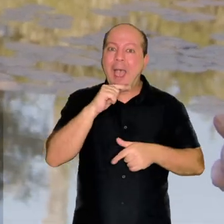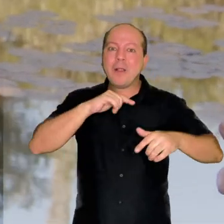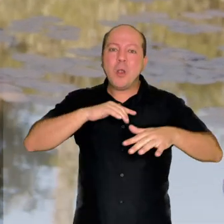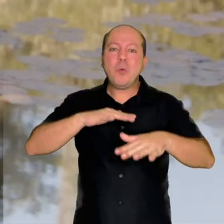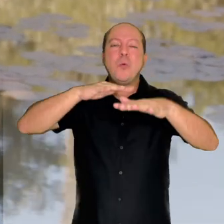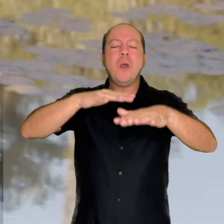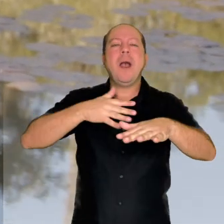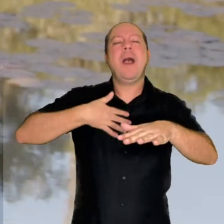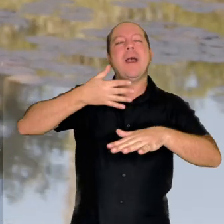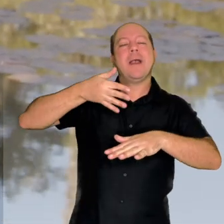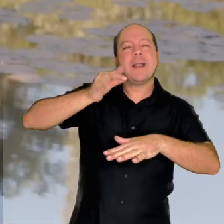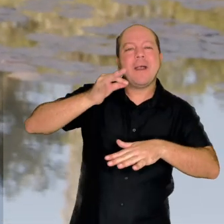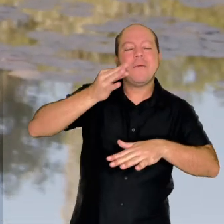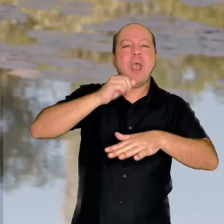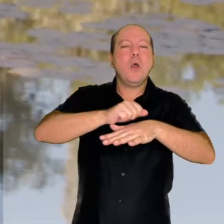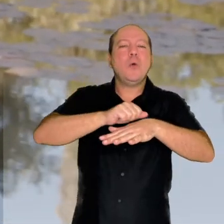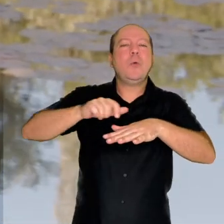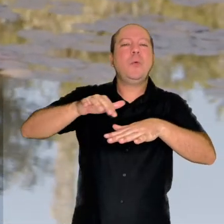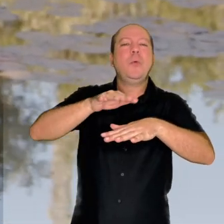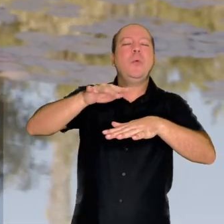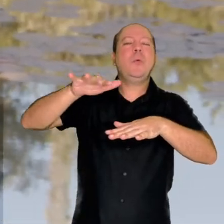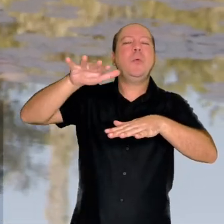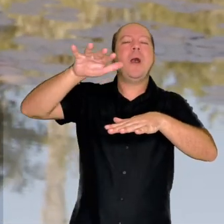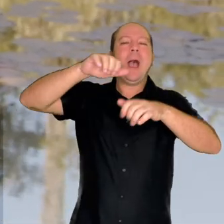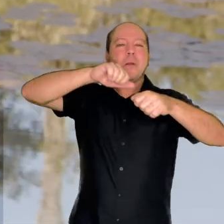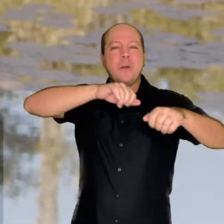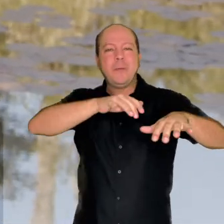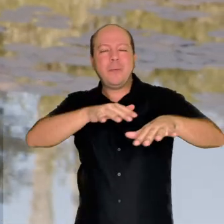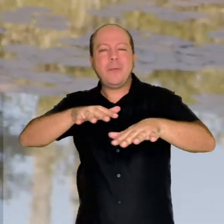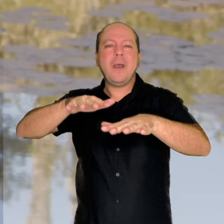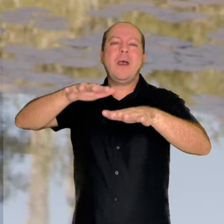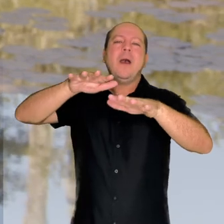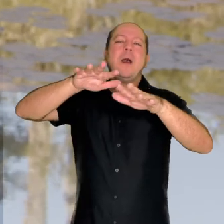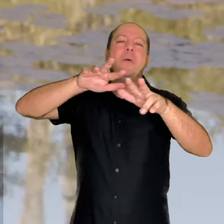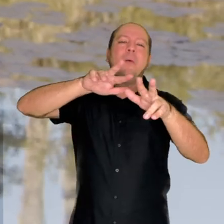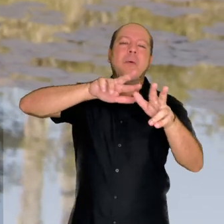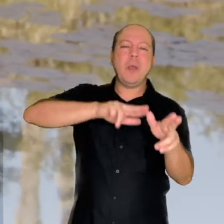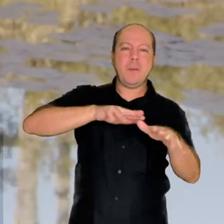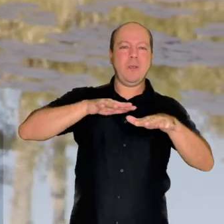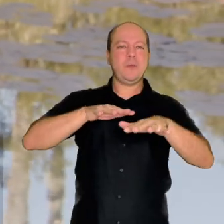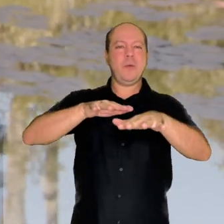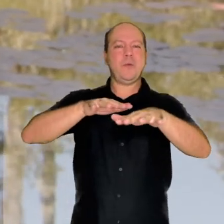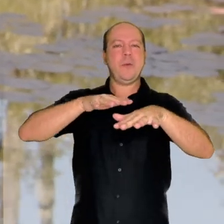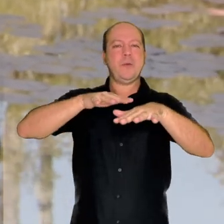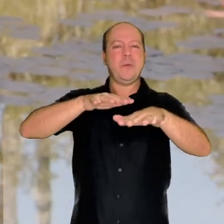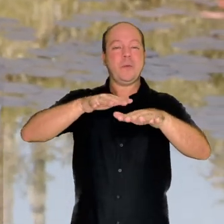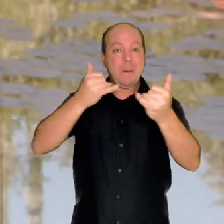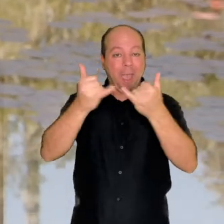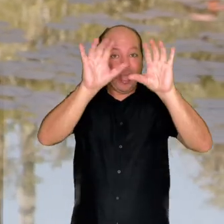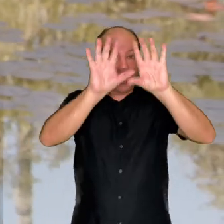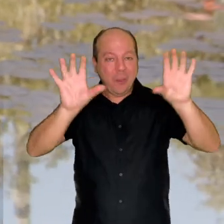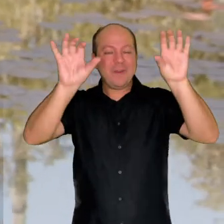A água está aqui, depois a gente faz o café, a fumacinha sobe, ela anda, voa e depois ela dorme. Todo dia a nuvem desce